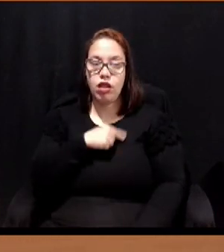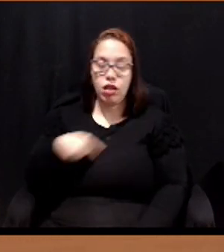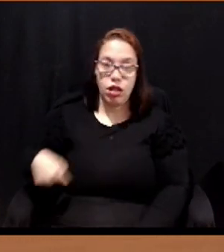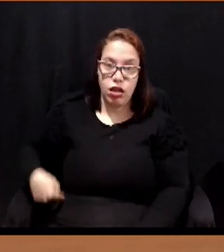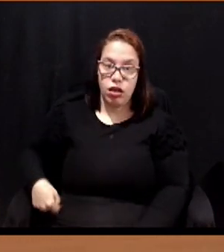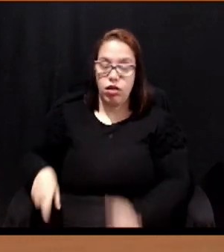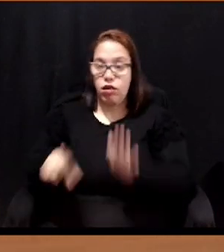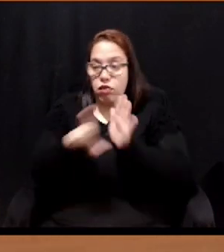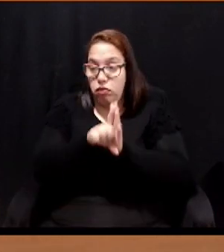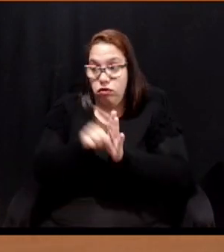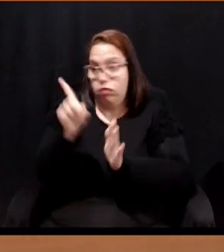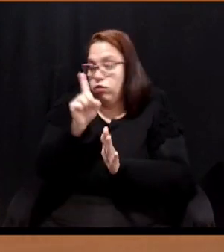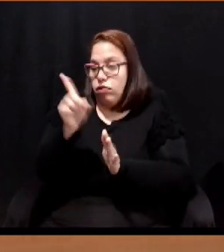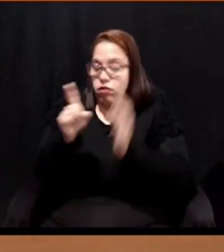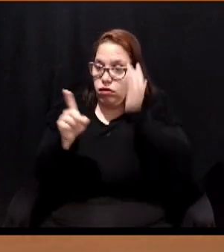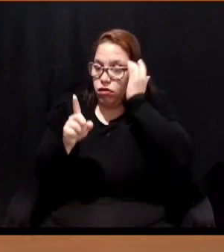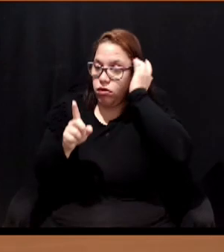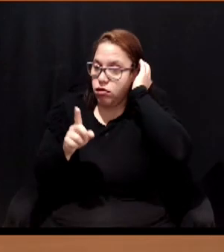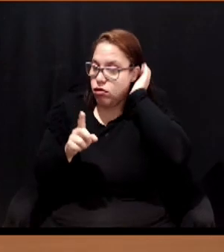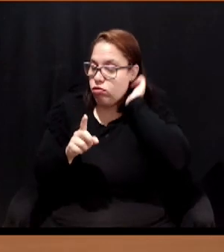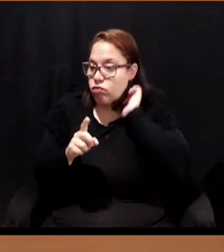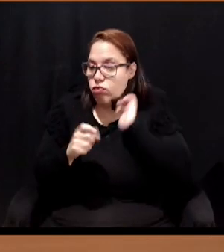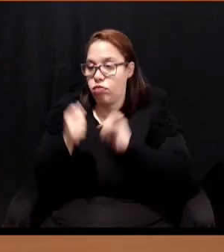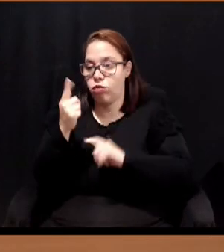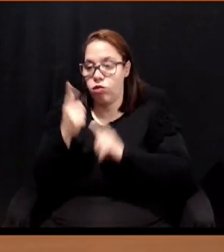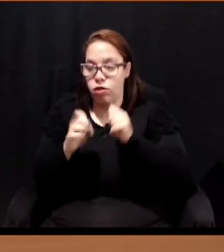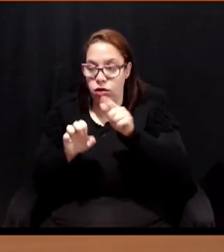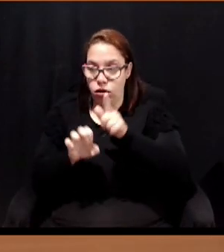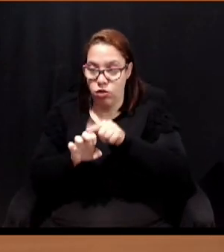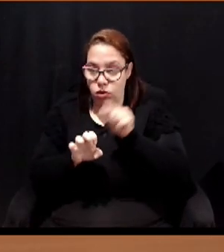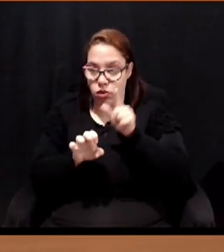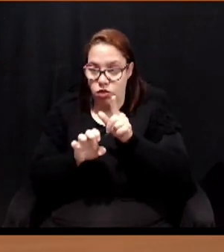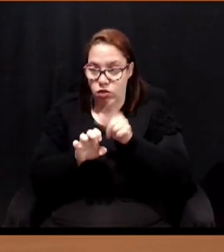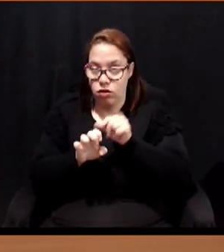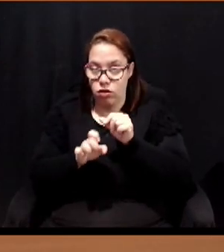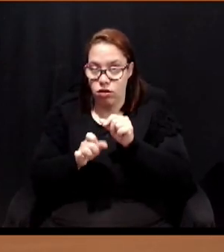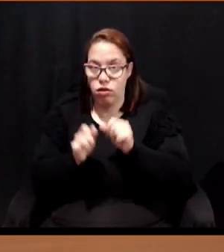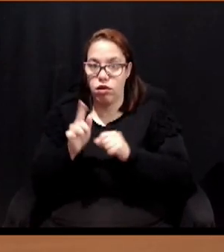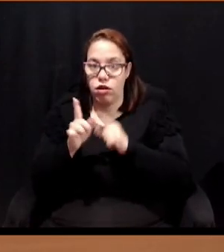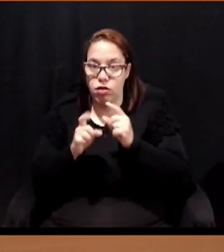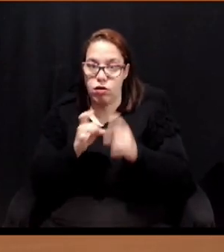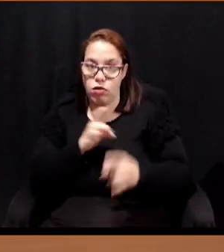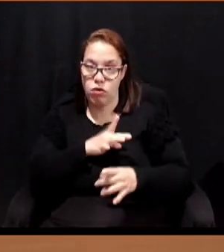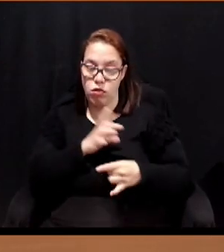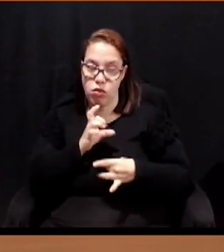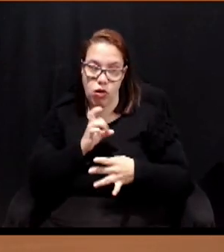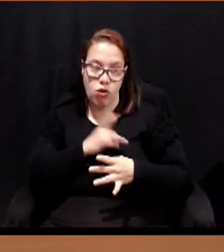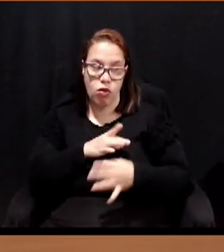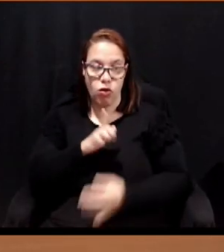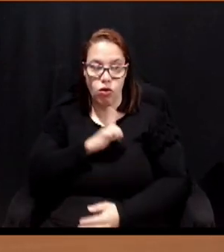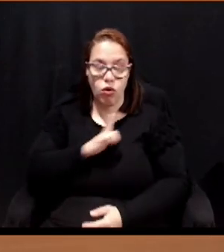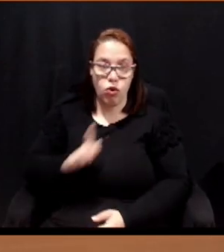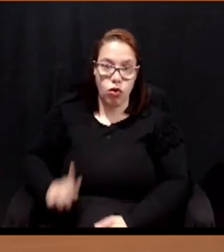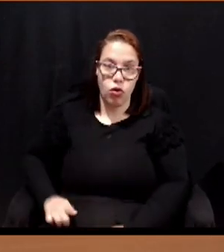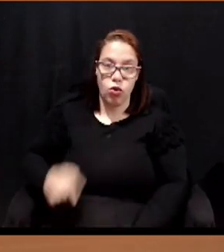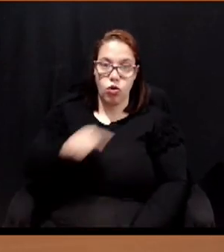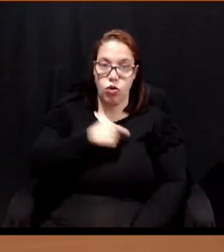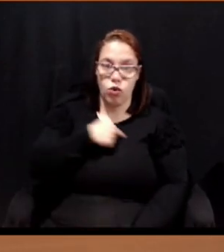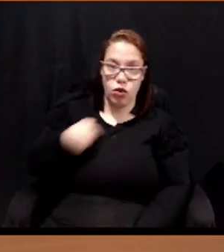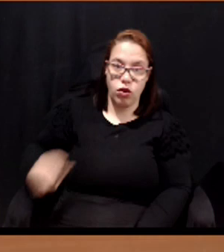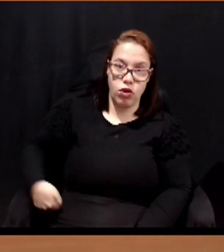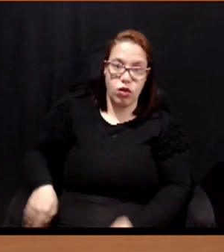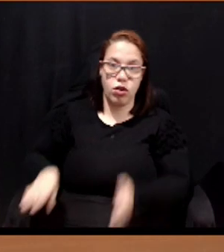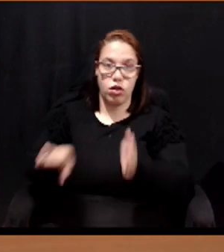Então, existem alguns empresários que têm um pouco de medo disso, né, do governo chinês entrando no Brasil e